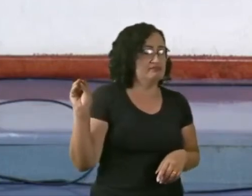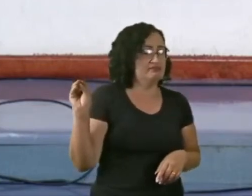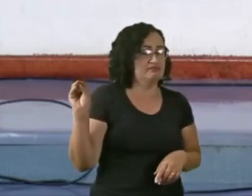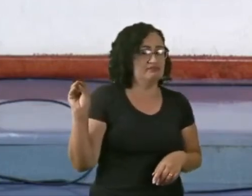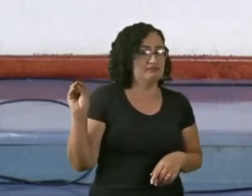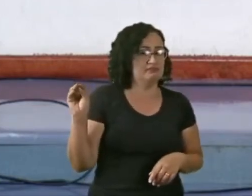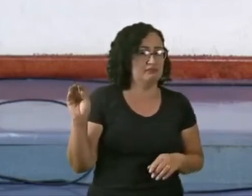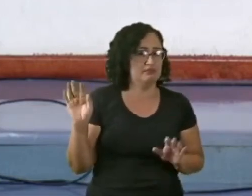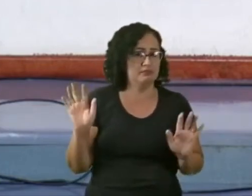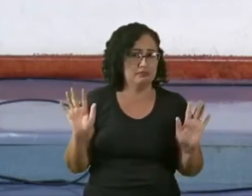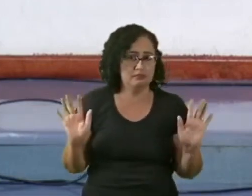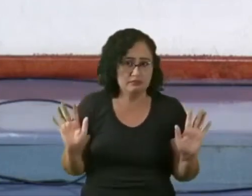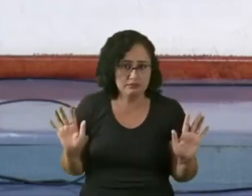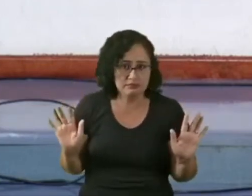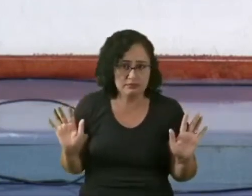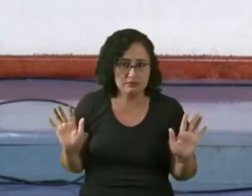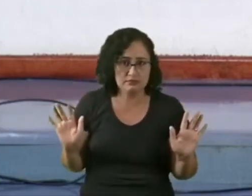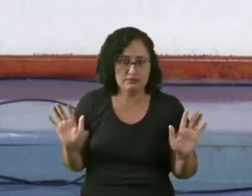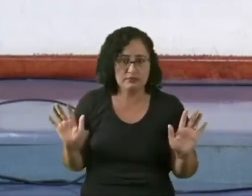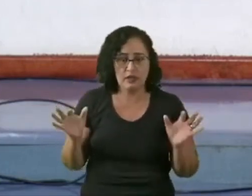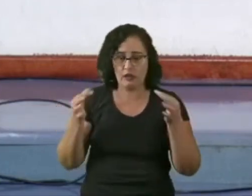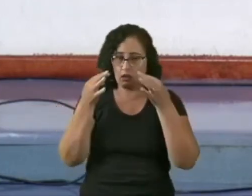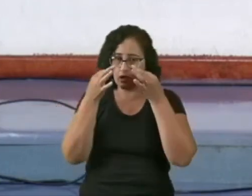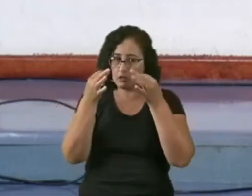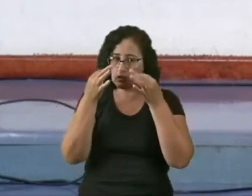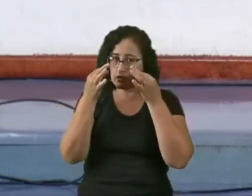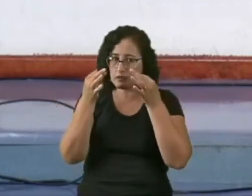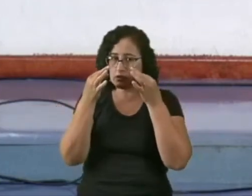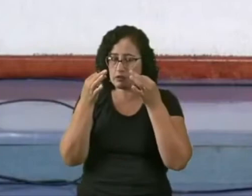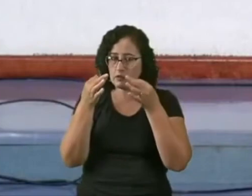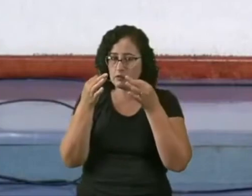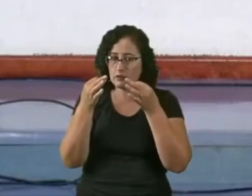Mas assim como aqueles discípulos, nós precisamos crer